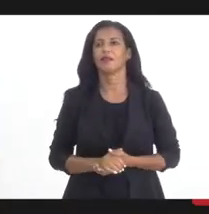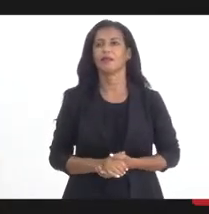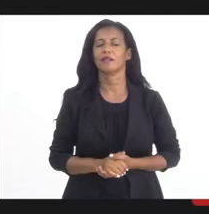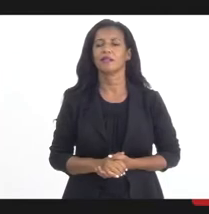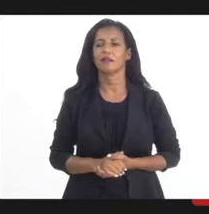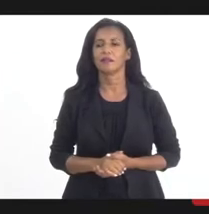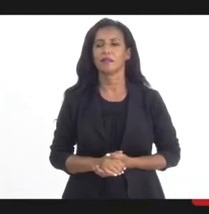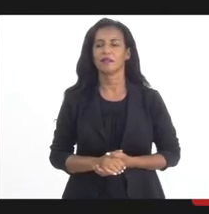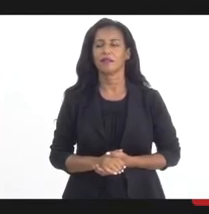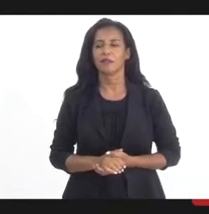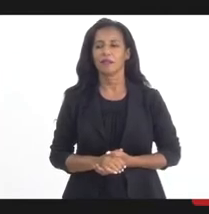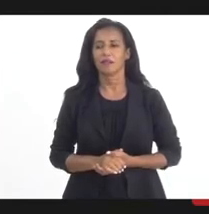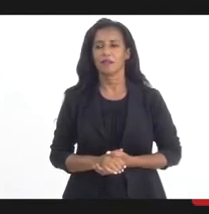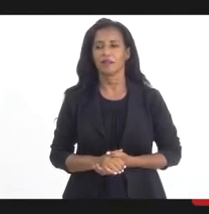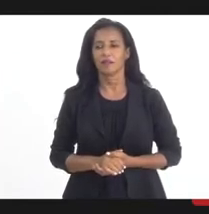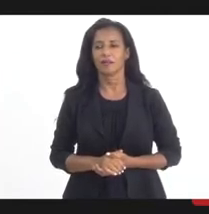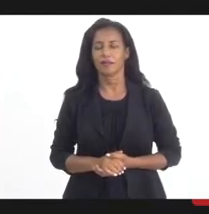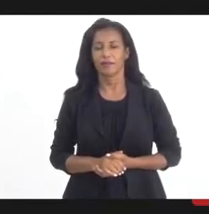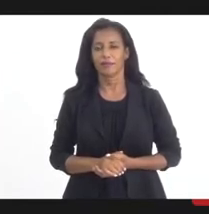das universidades.